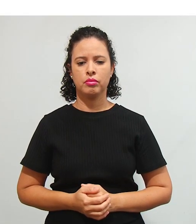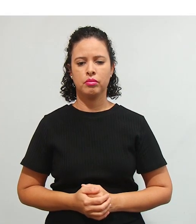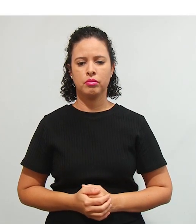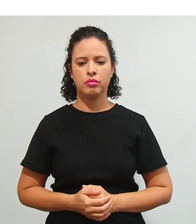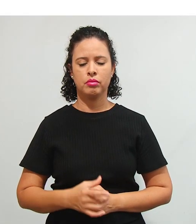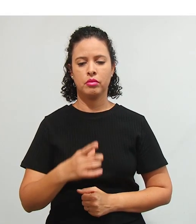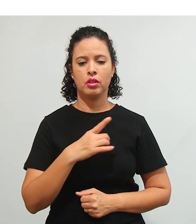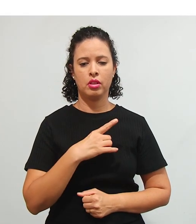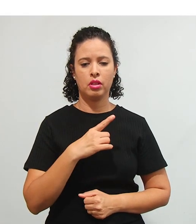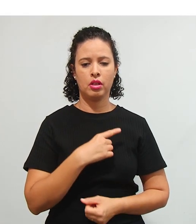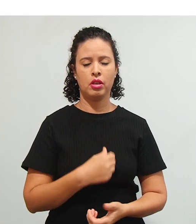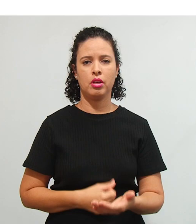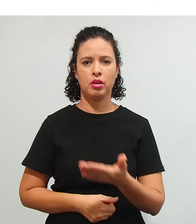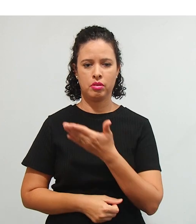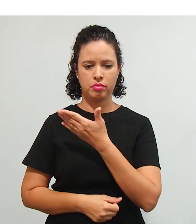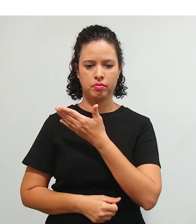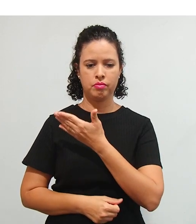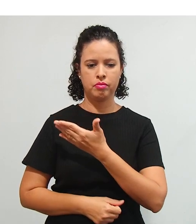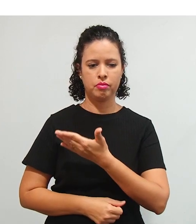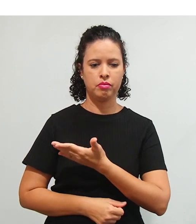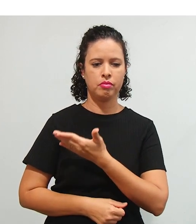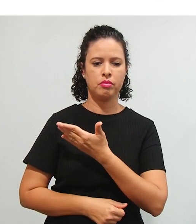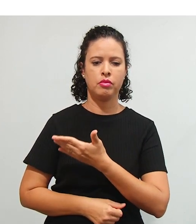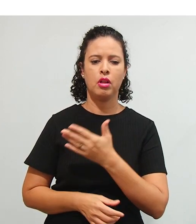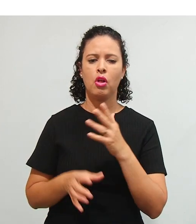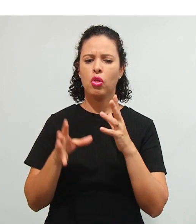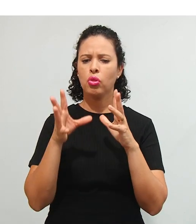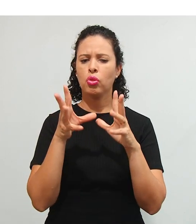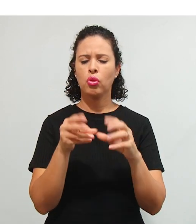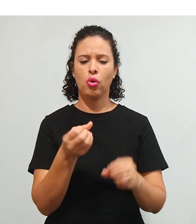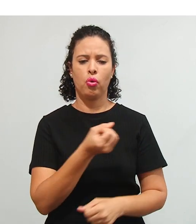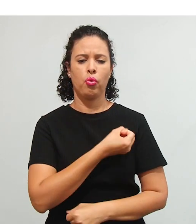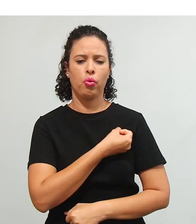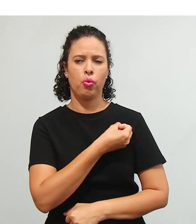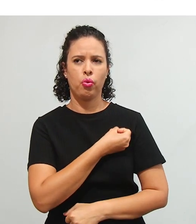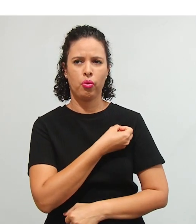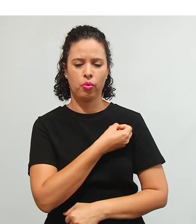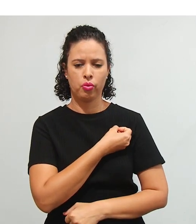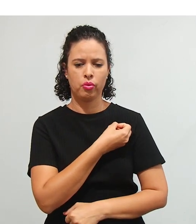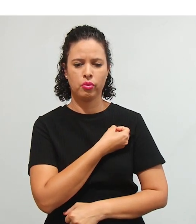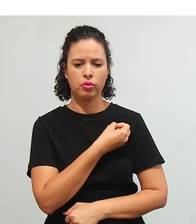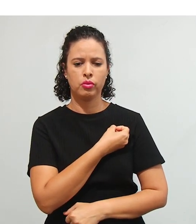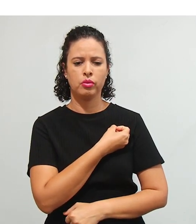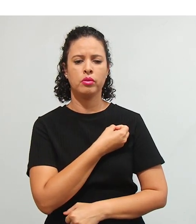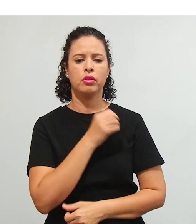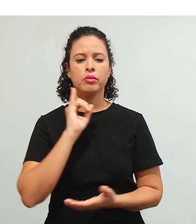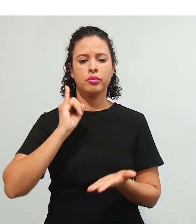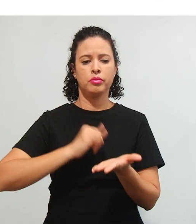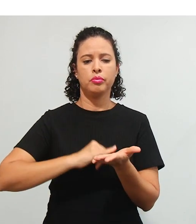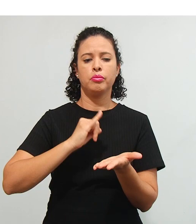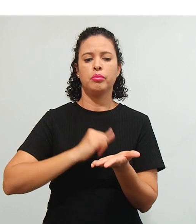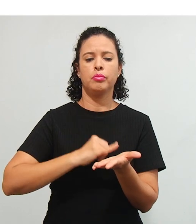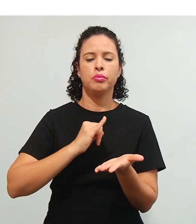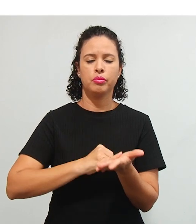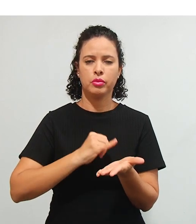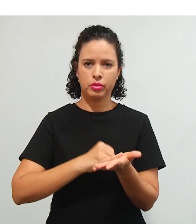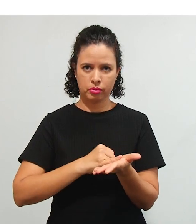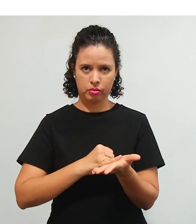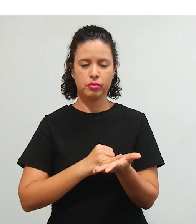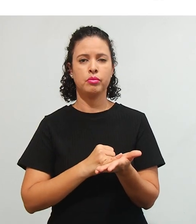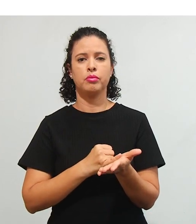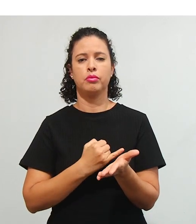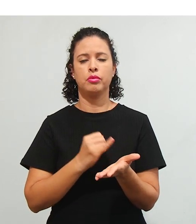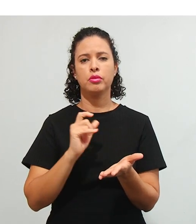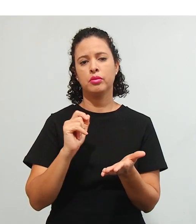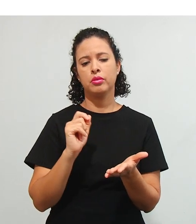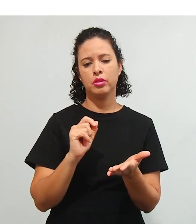aqui os códigos e todos esses códigos, então olha lá, os impostos, a